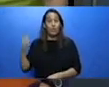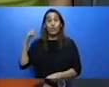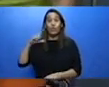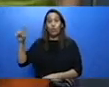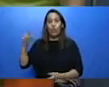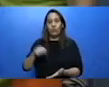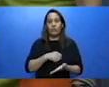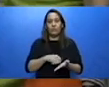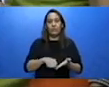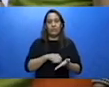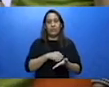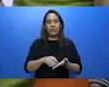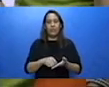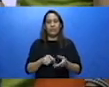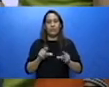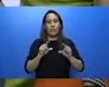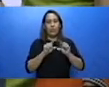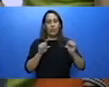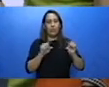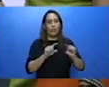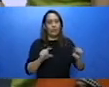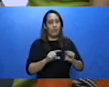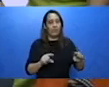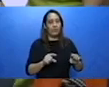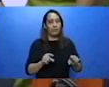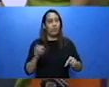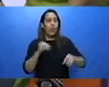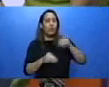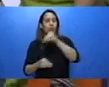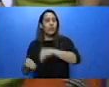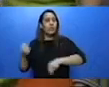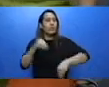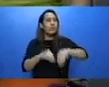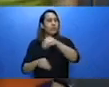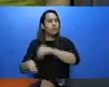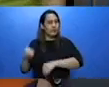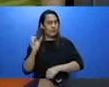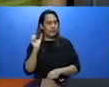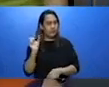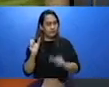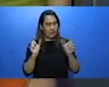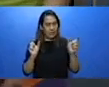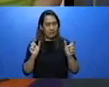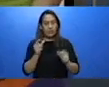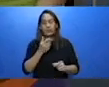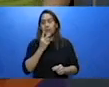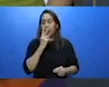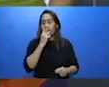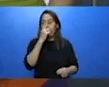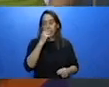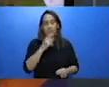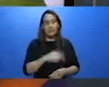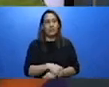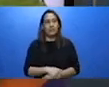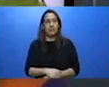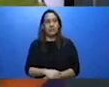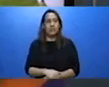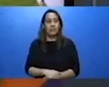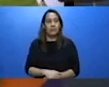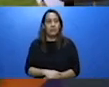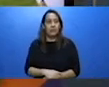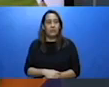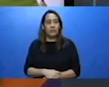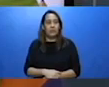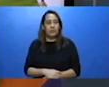Reescreva os trechos substituindo as palavras em destaque por sinônimos. O que é sinônimos?